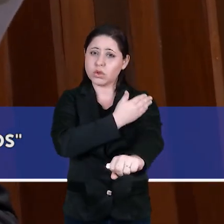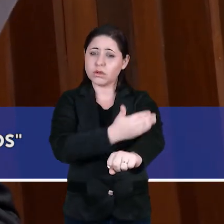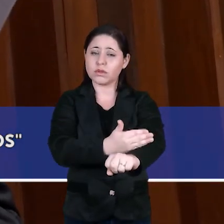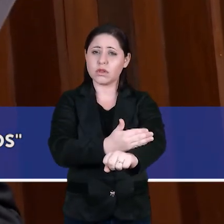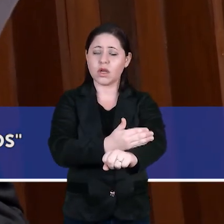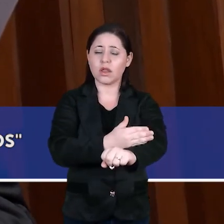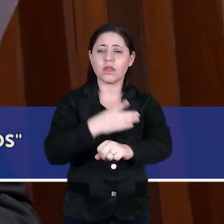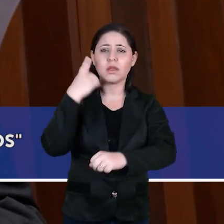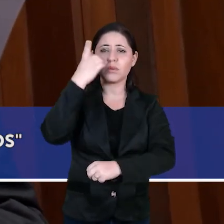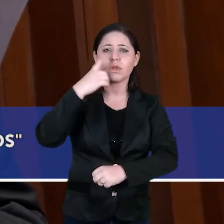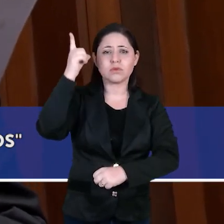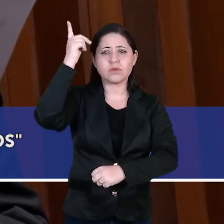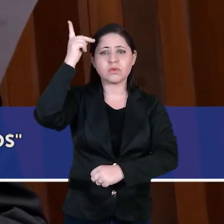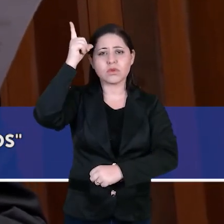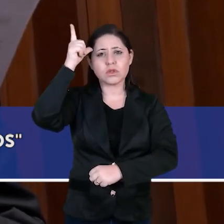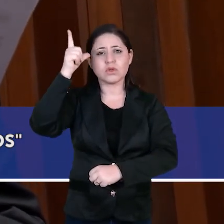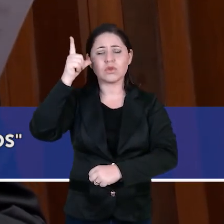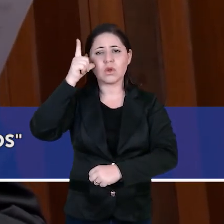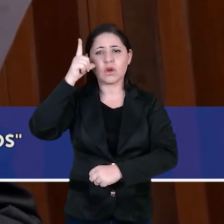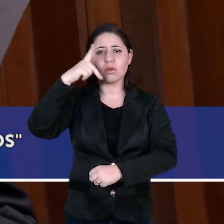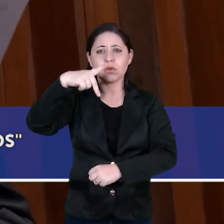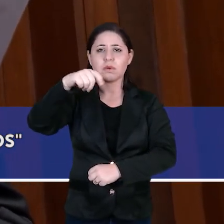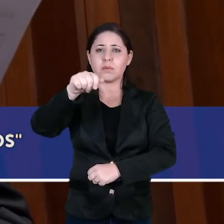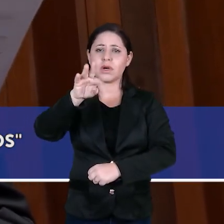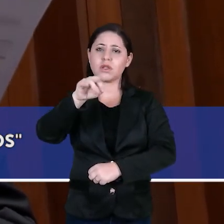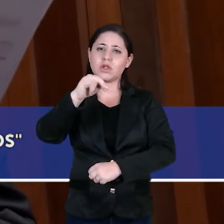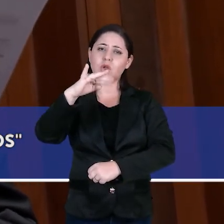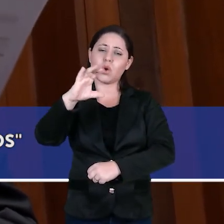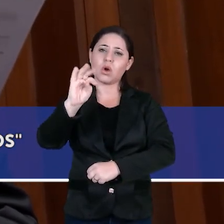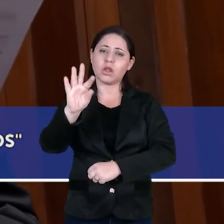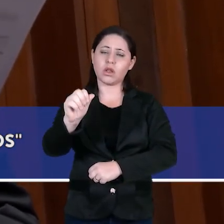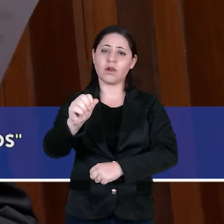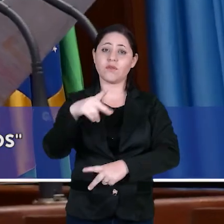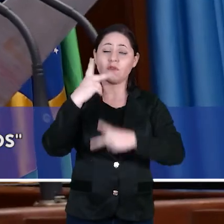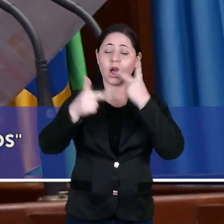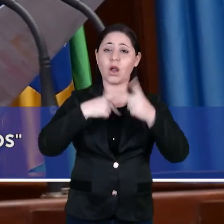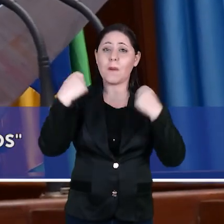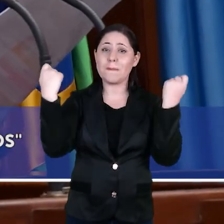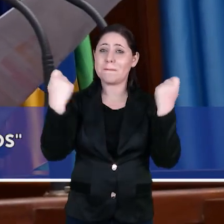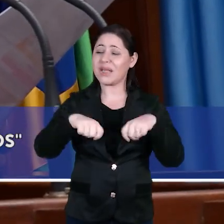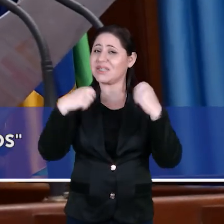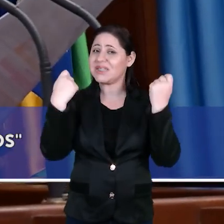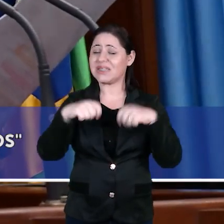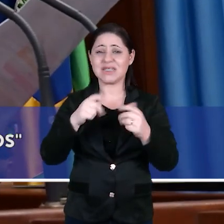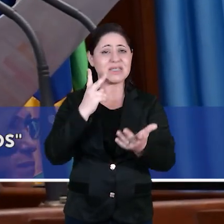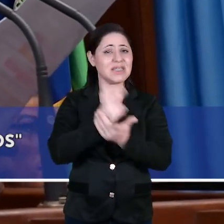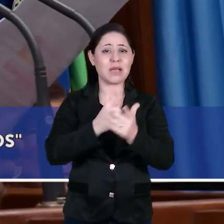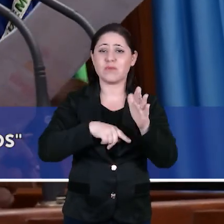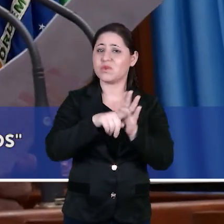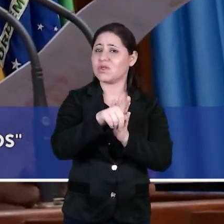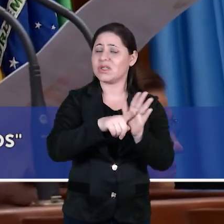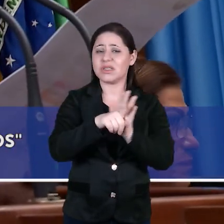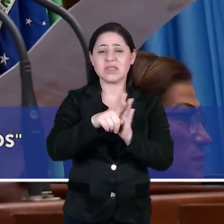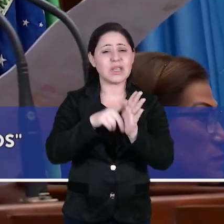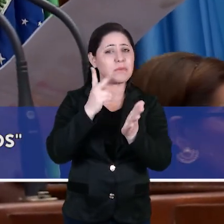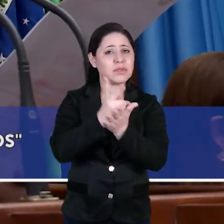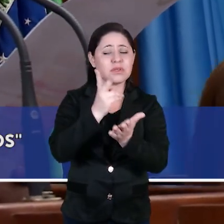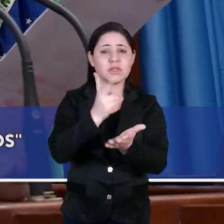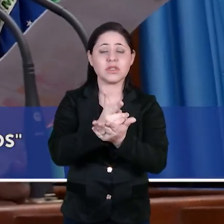sessão plenária desta quarta-feira, o deputado Lídio Lopes, do Patriota, falou sobre a necessidade de realizar o